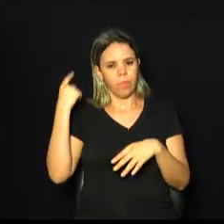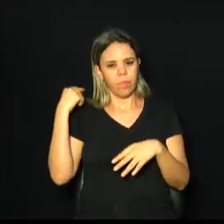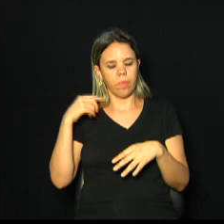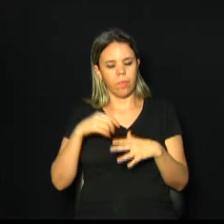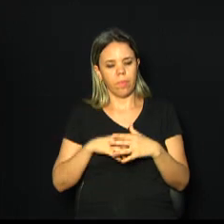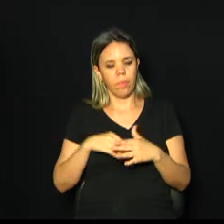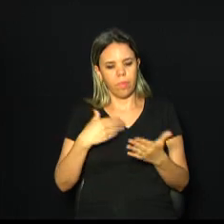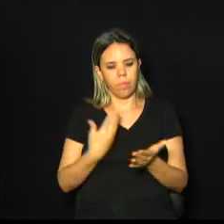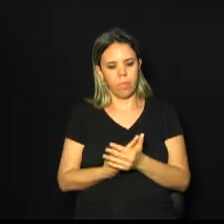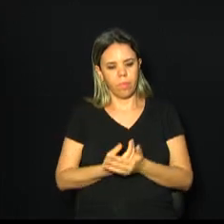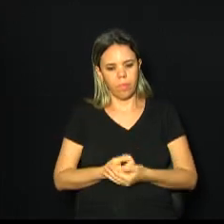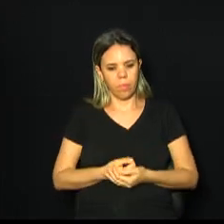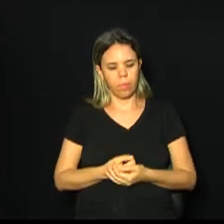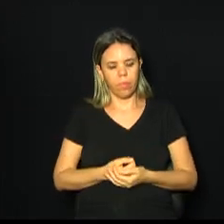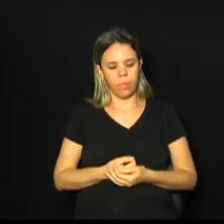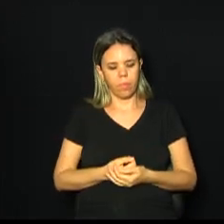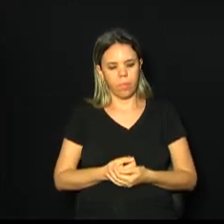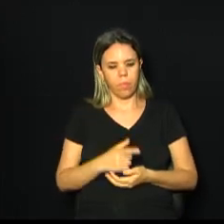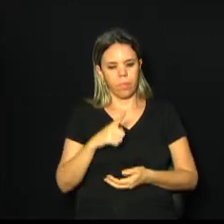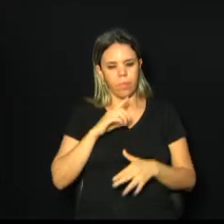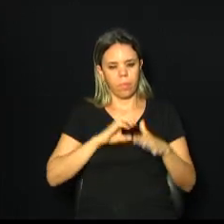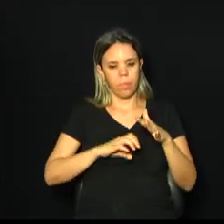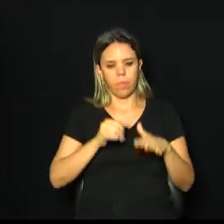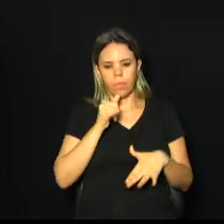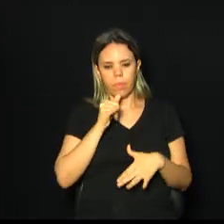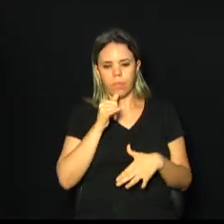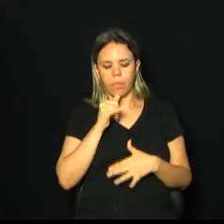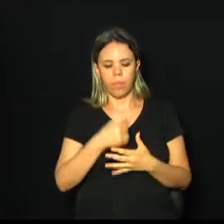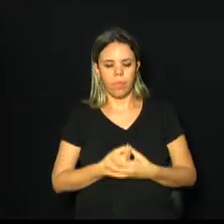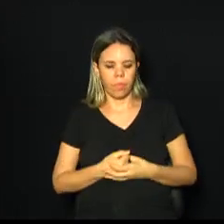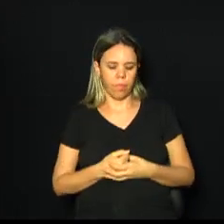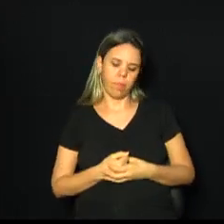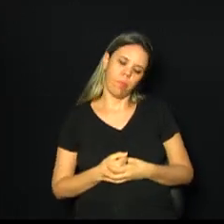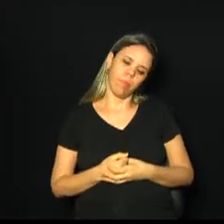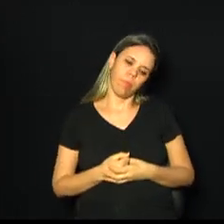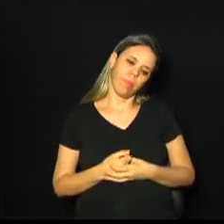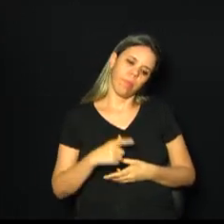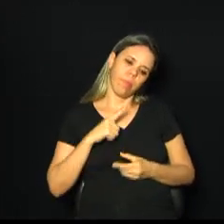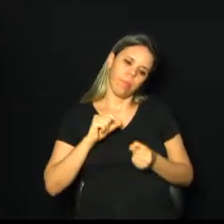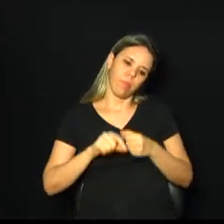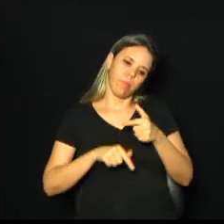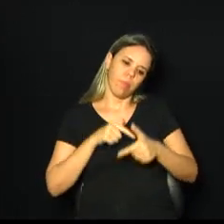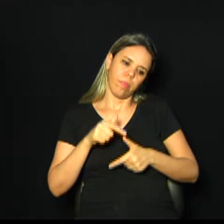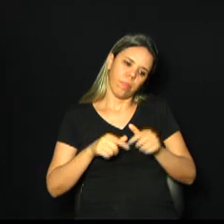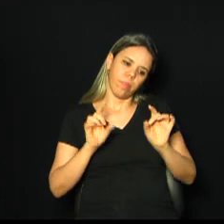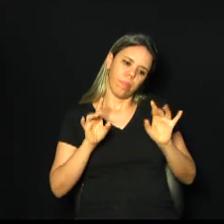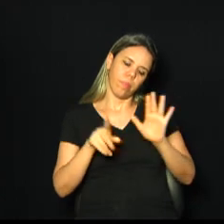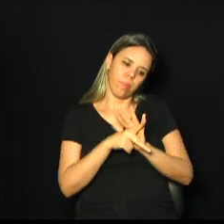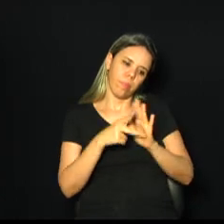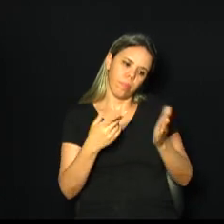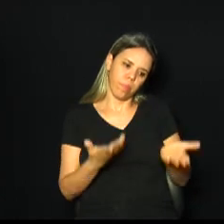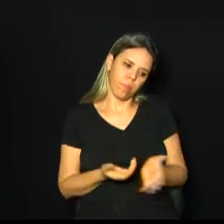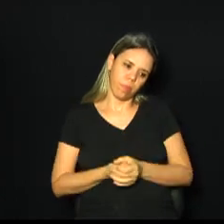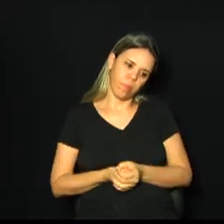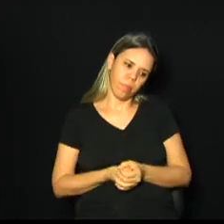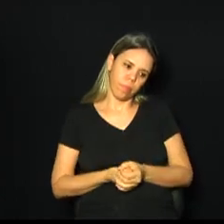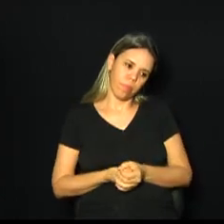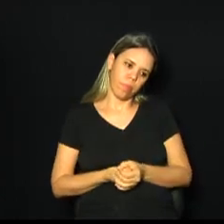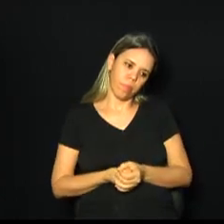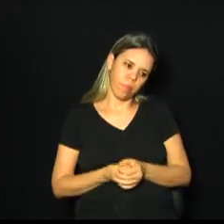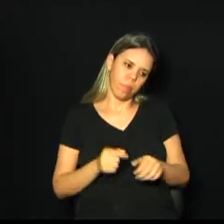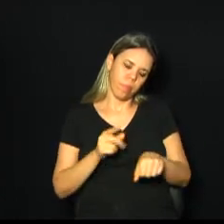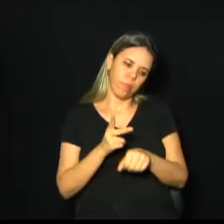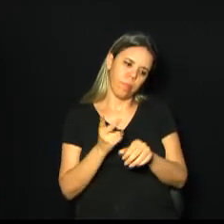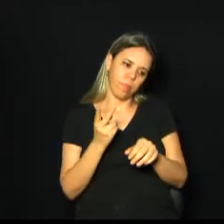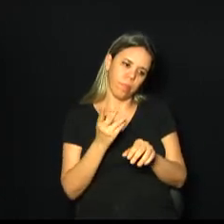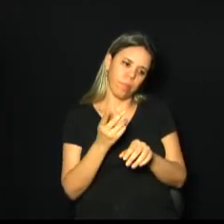Ou até mesmo, tem empresas, por exemplo, que têm que fazer um trabalho específico de caçar essas